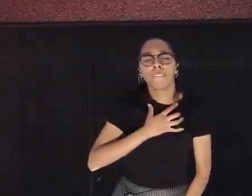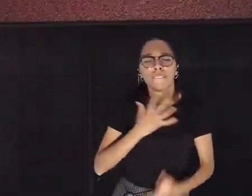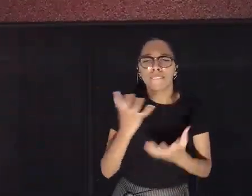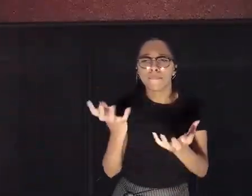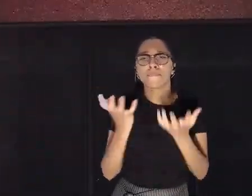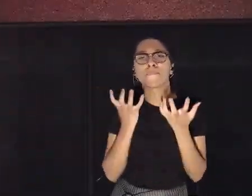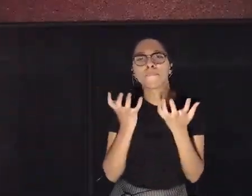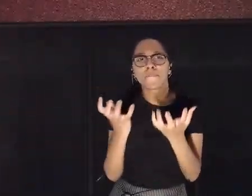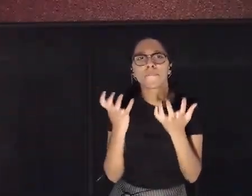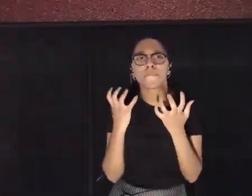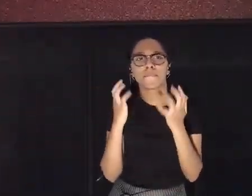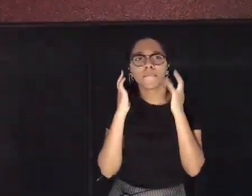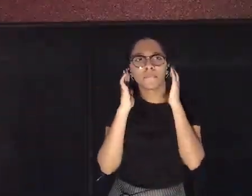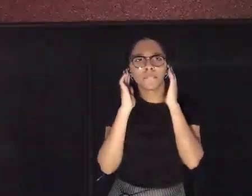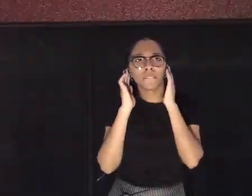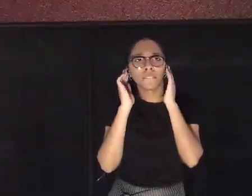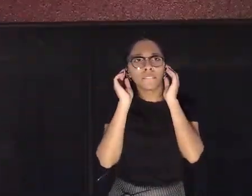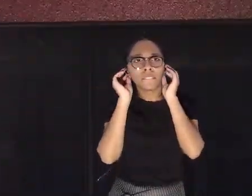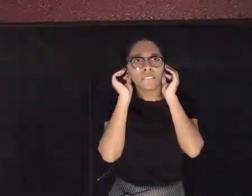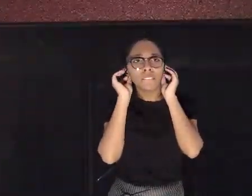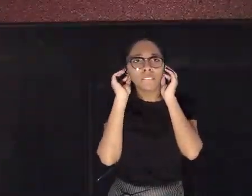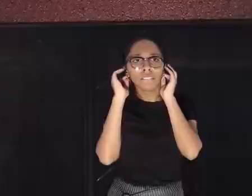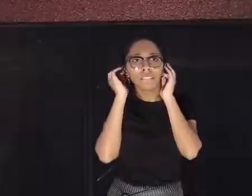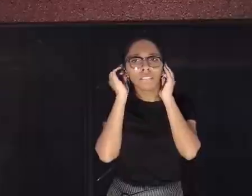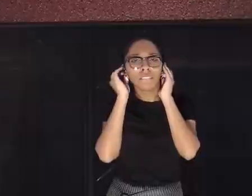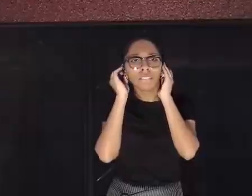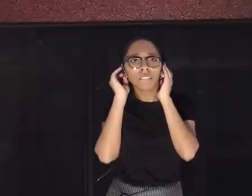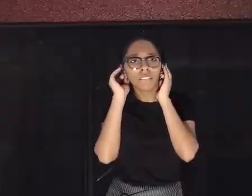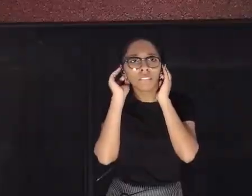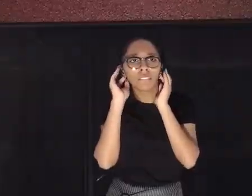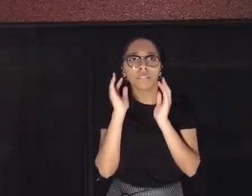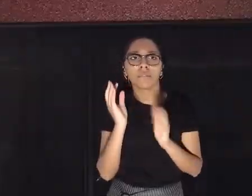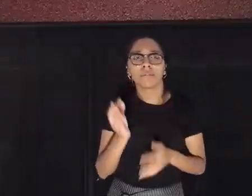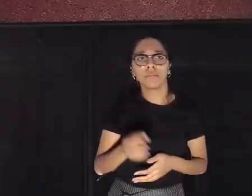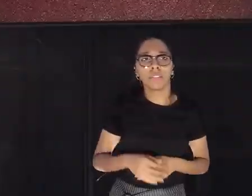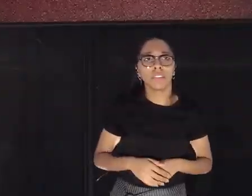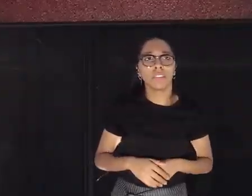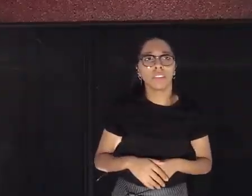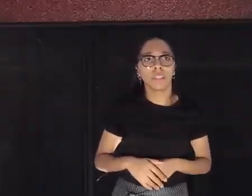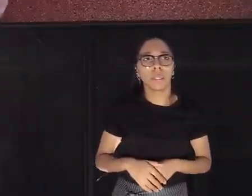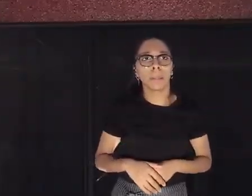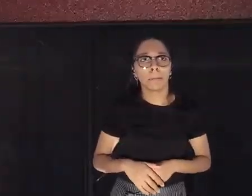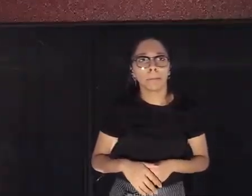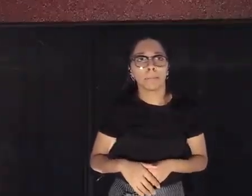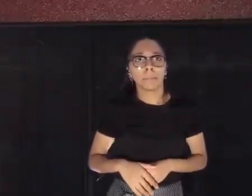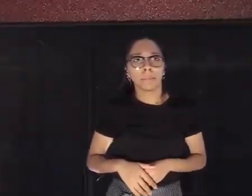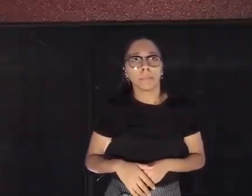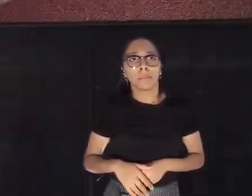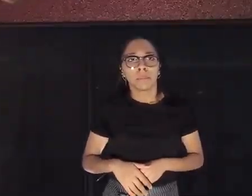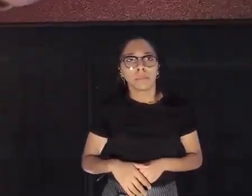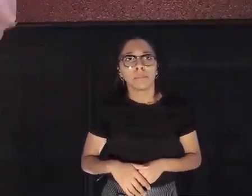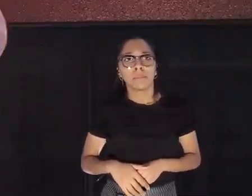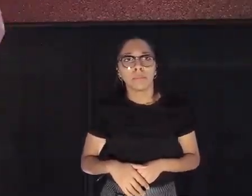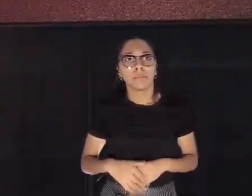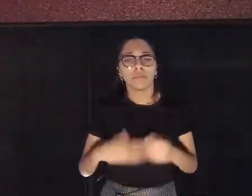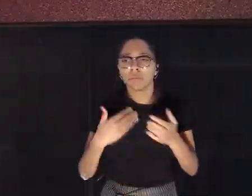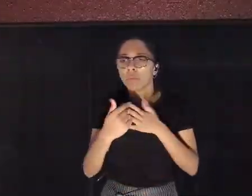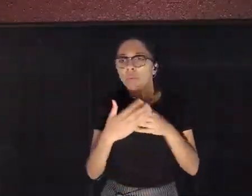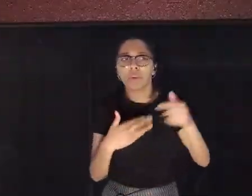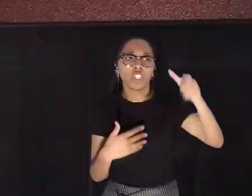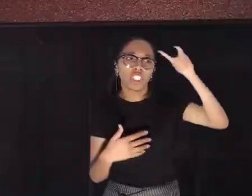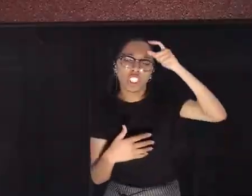dentro de mim. Ele pode sugar o que for, pode sugar o que for, pode me estressar como for, pode tentar me prejudicar como for.